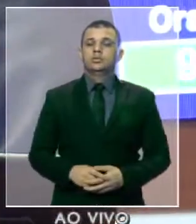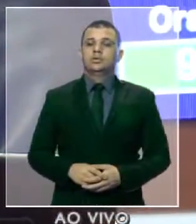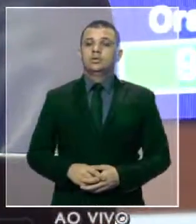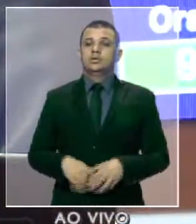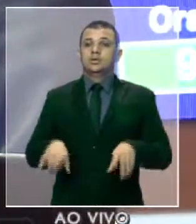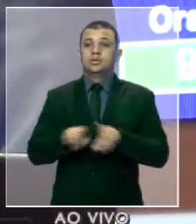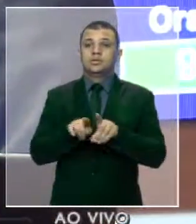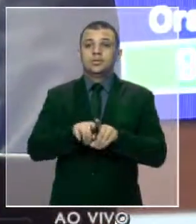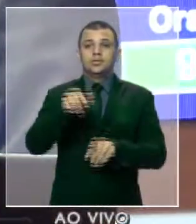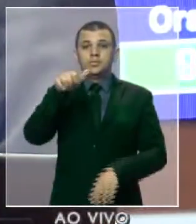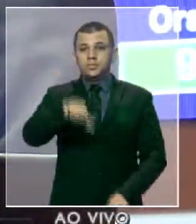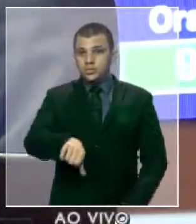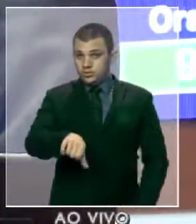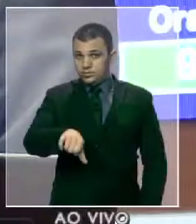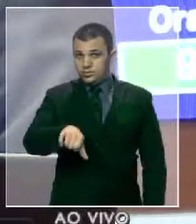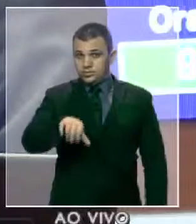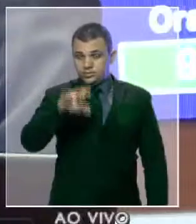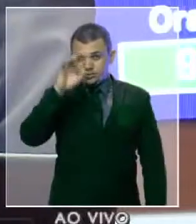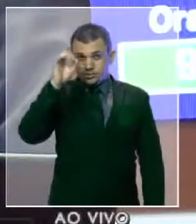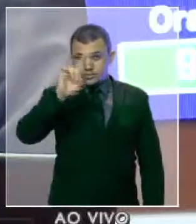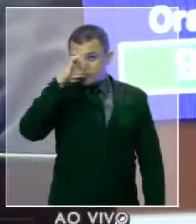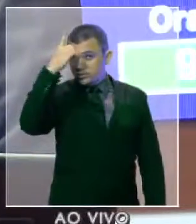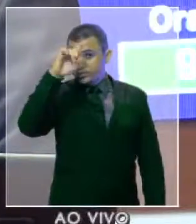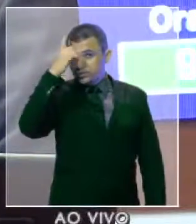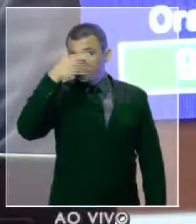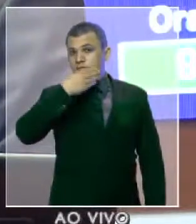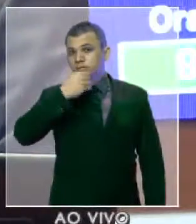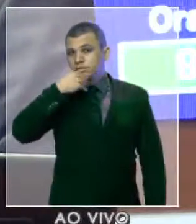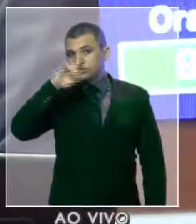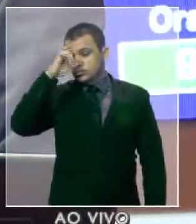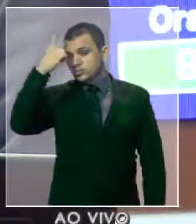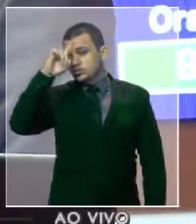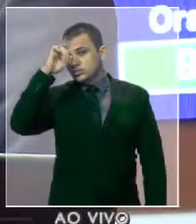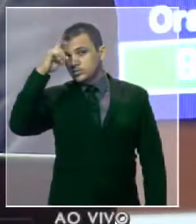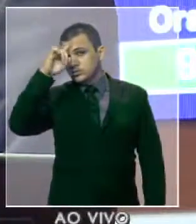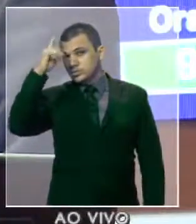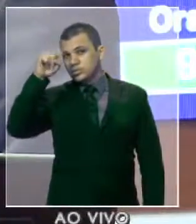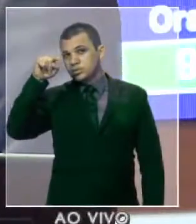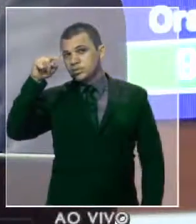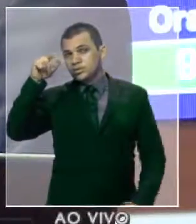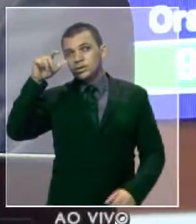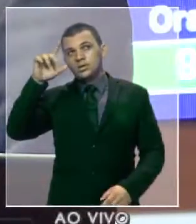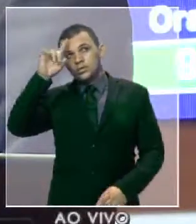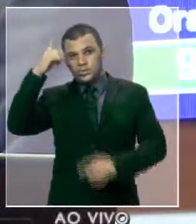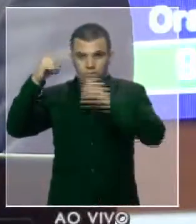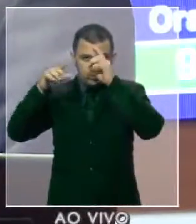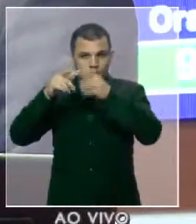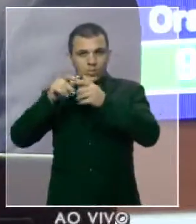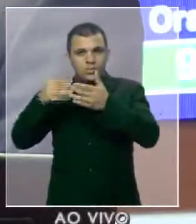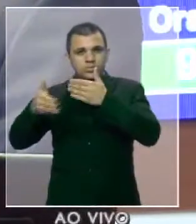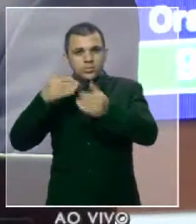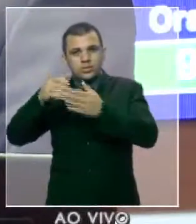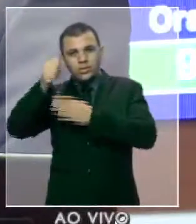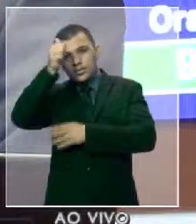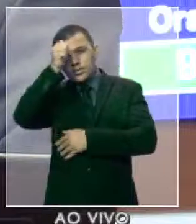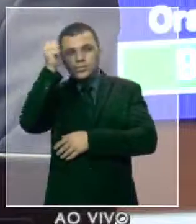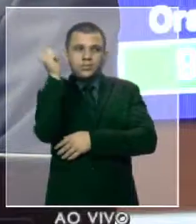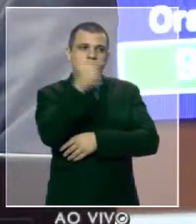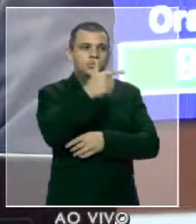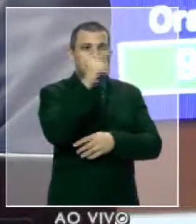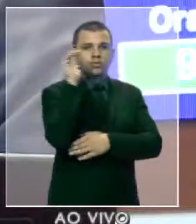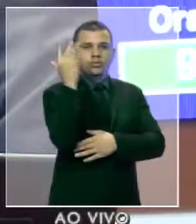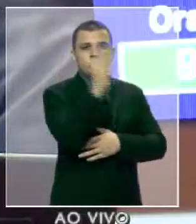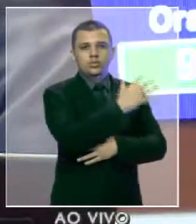que perpasse pelo espírito de um homem é mais grandiosa que a maior criação da natureza. Quando nós fazemos